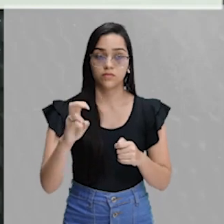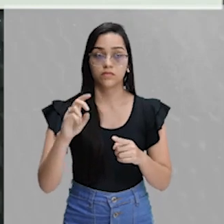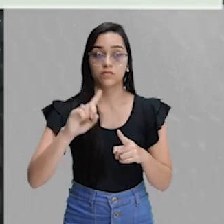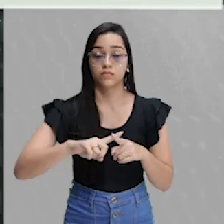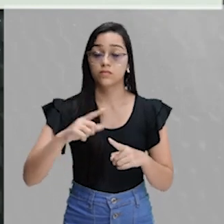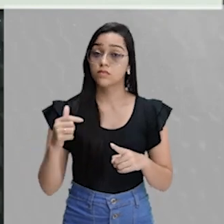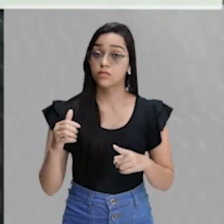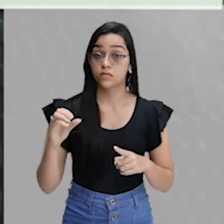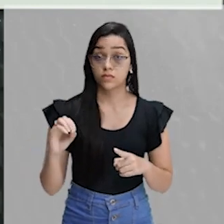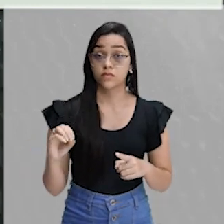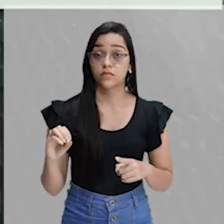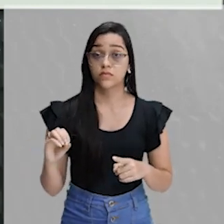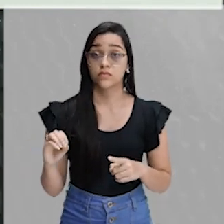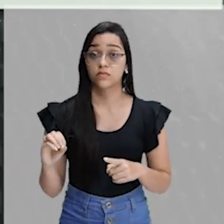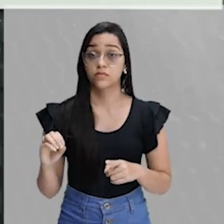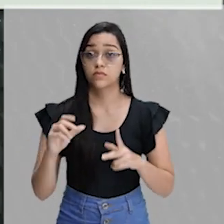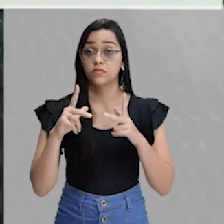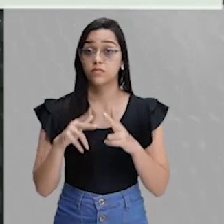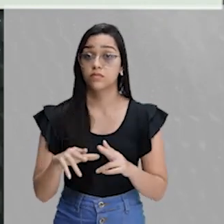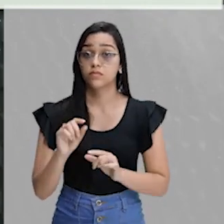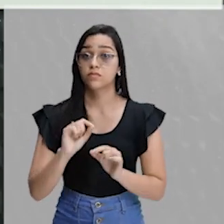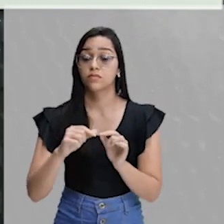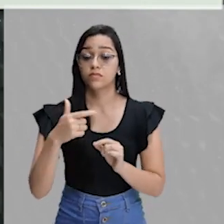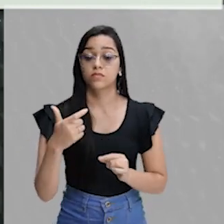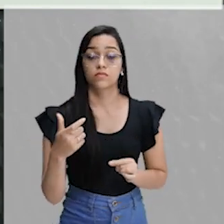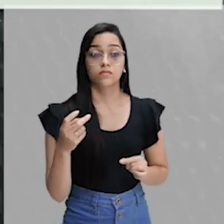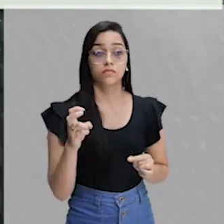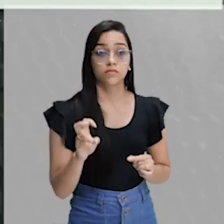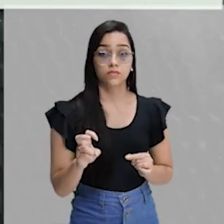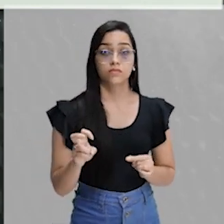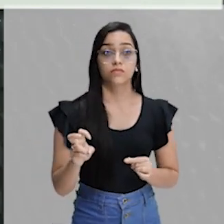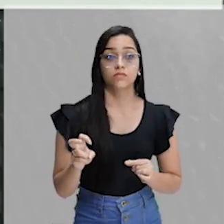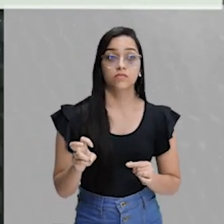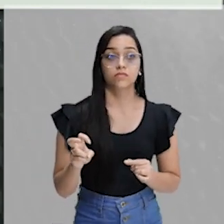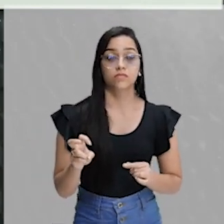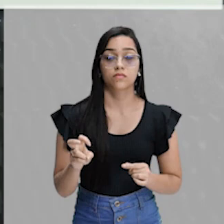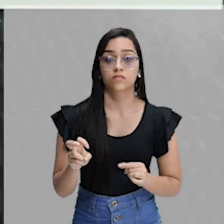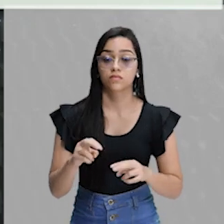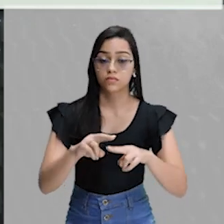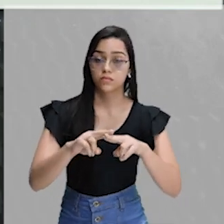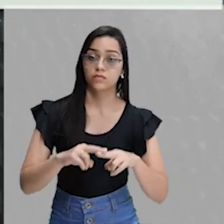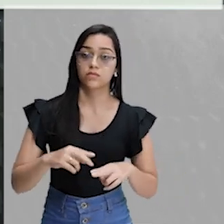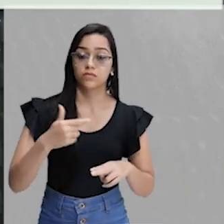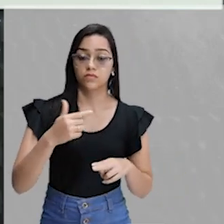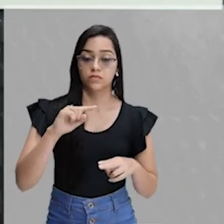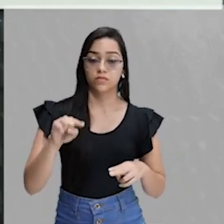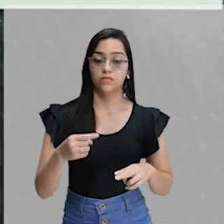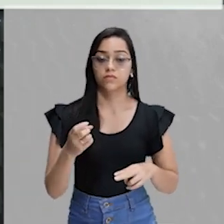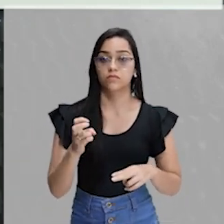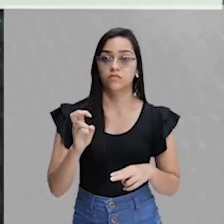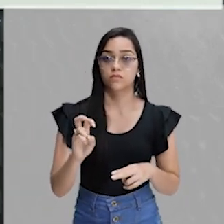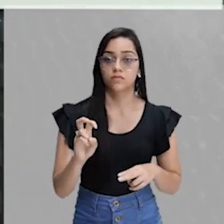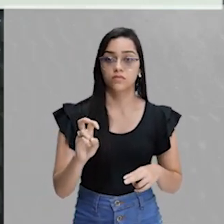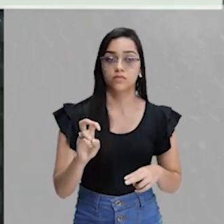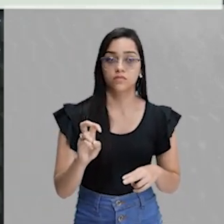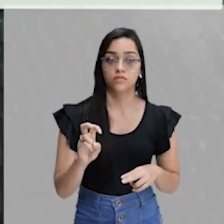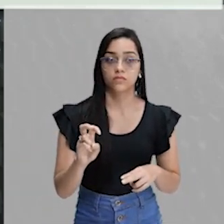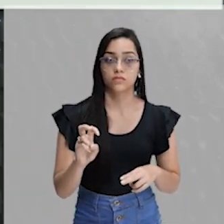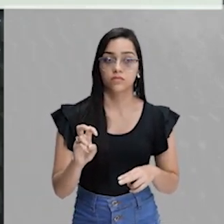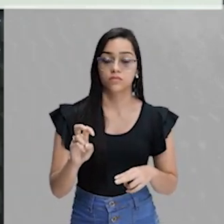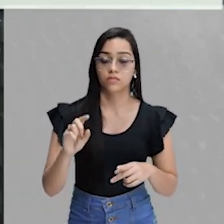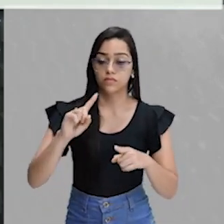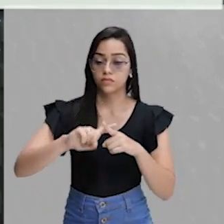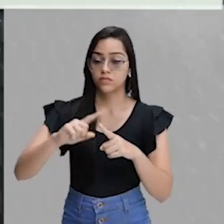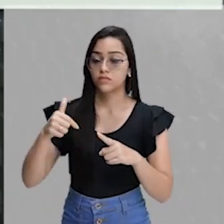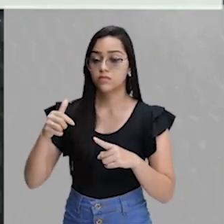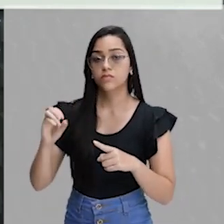vezes 10, isso vai ser igual a 25. Então, 2,5, né,